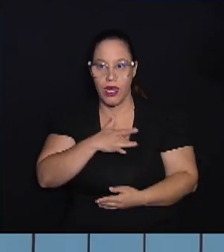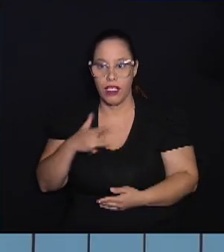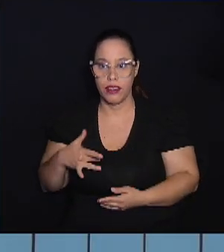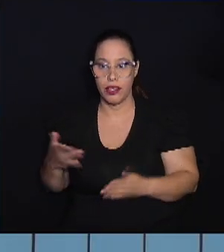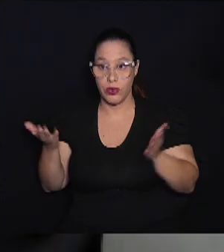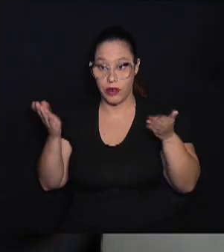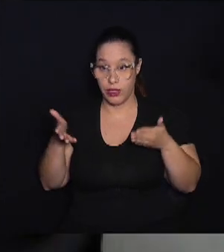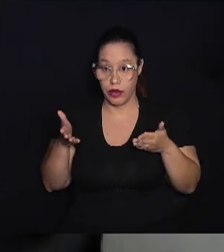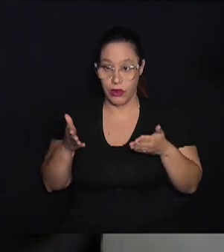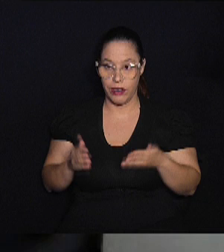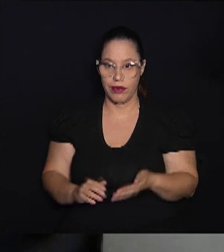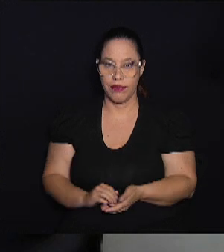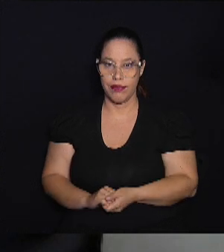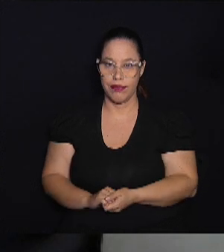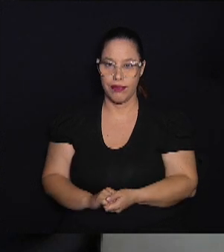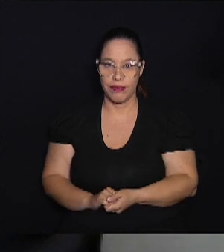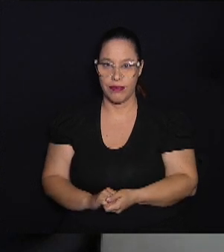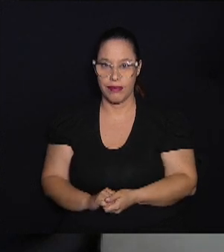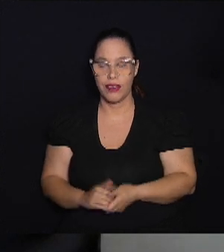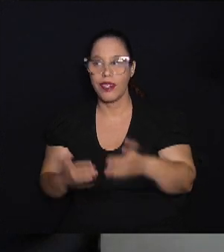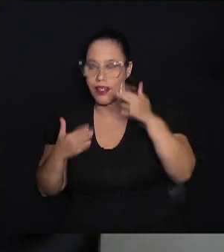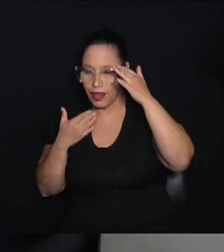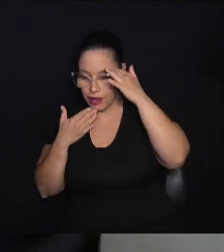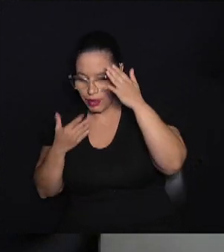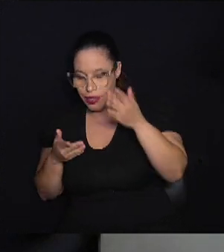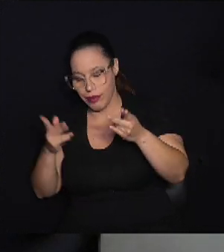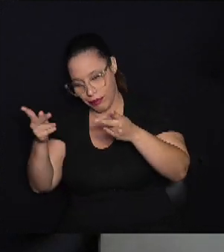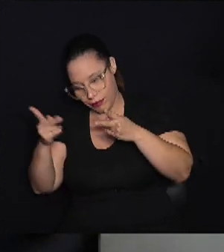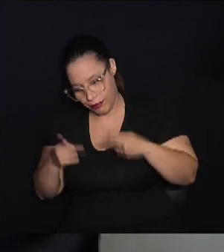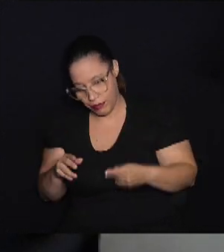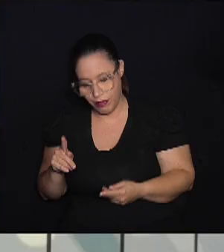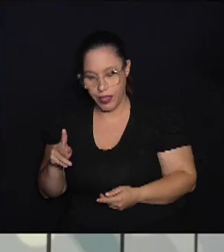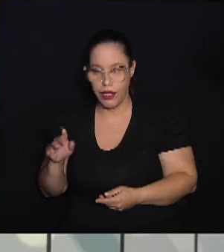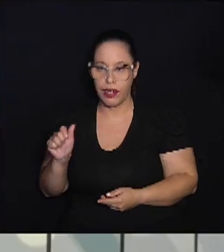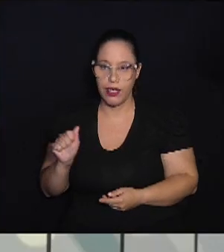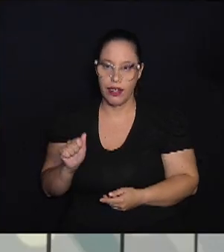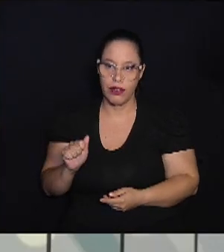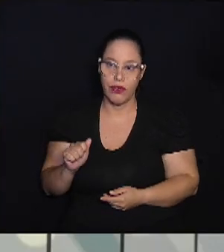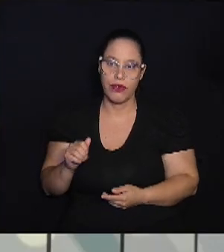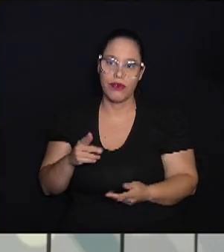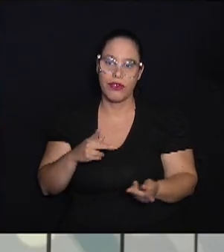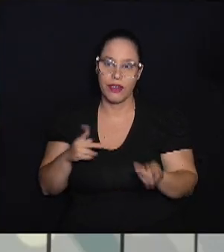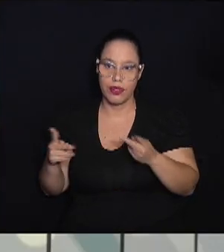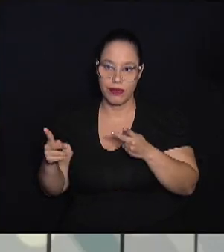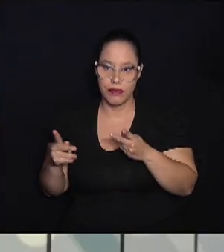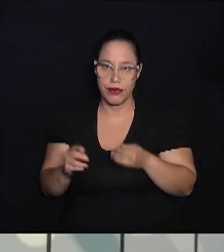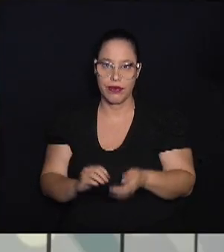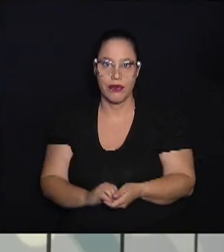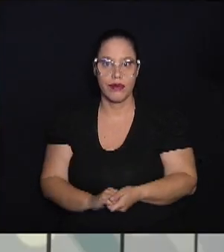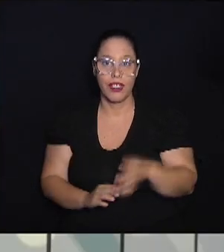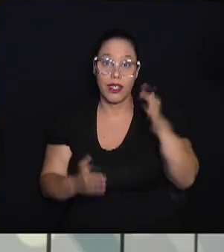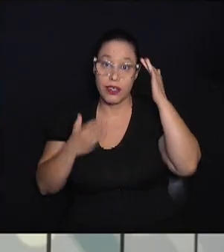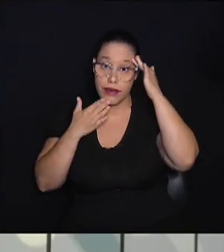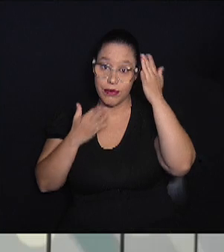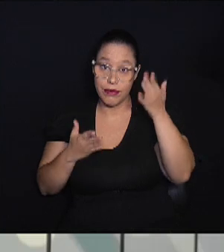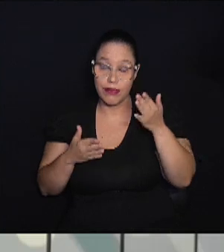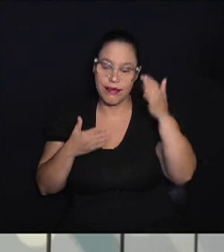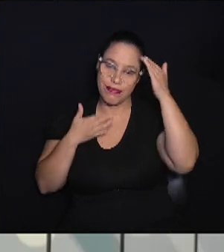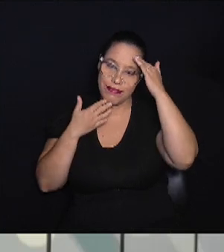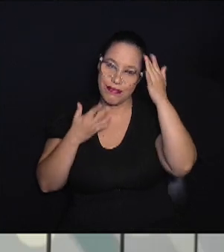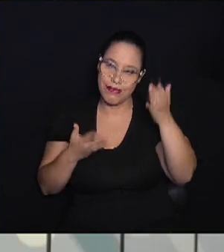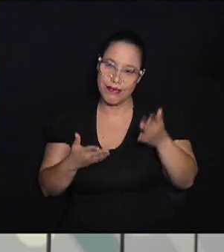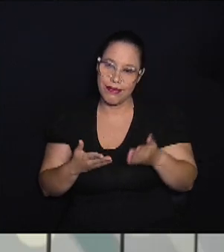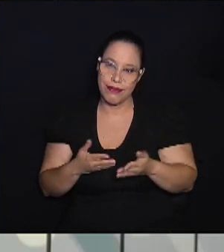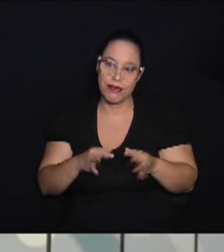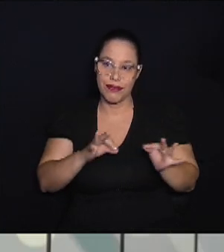Agora. Eu que agradeço o convite, Paula, e fico à disposição. A gente que agradece. Obrigada também